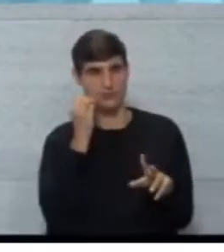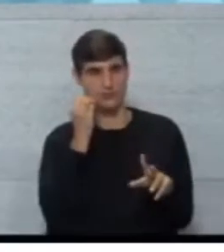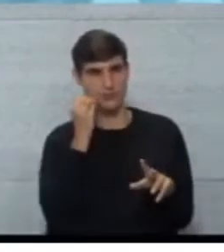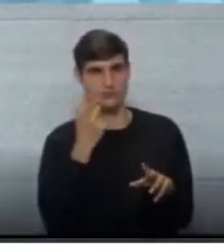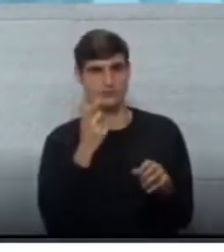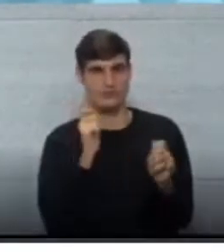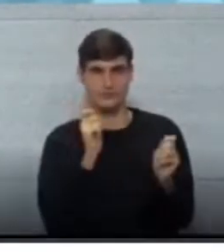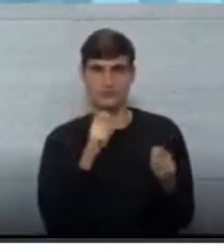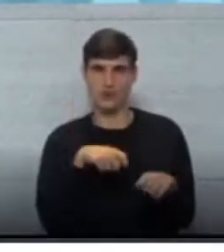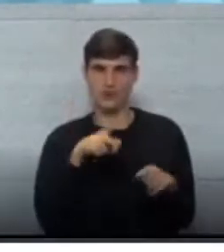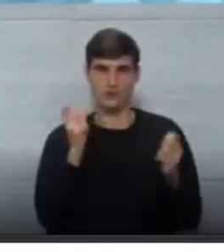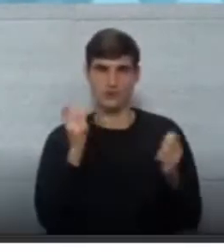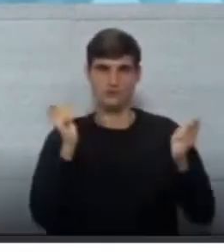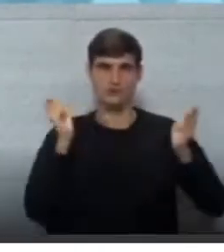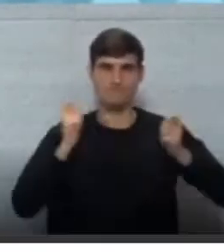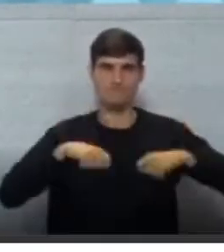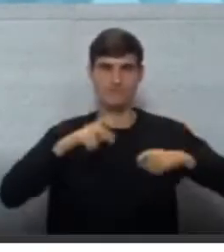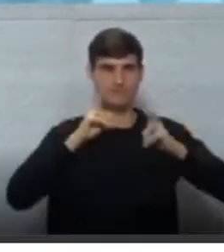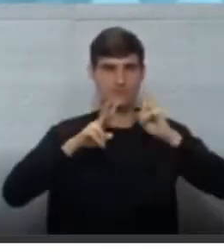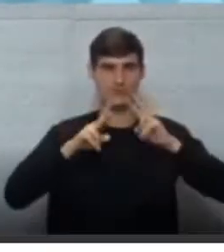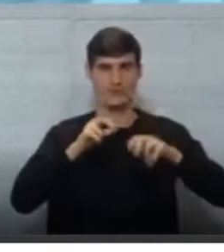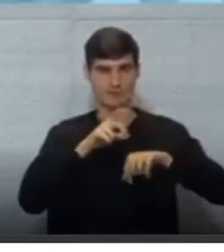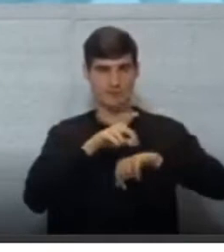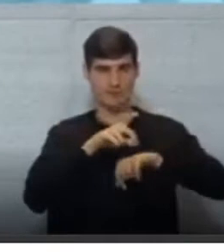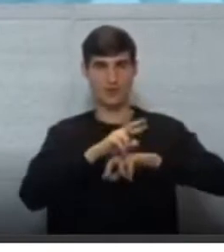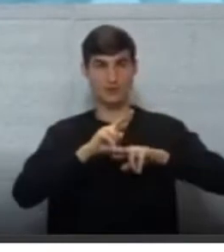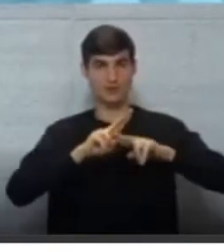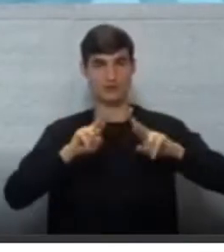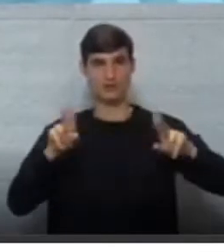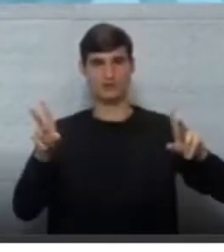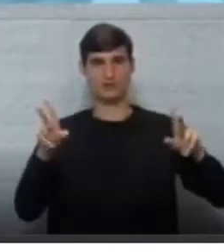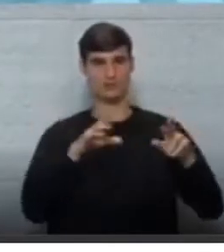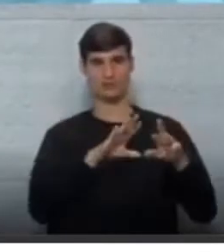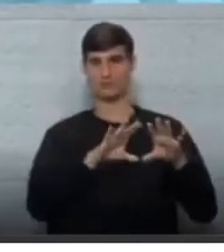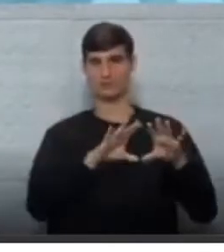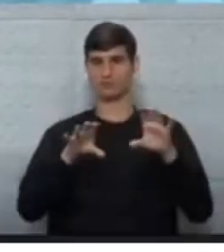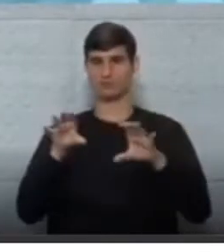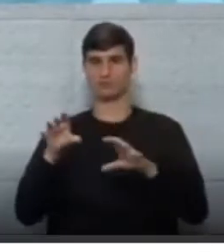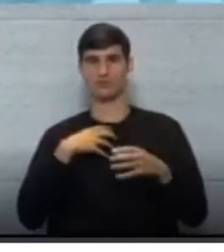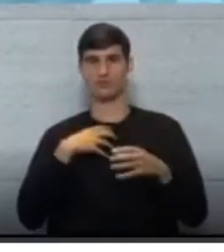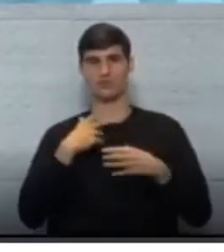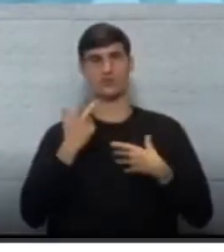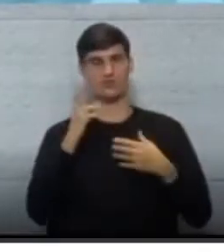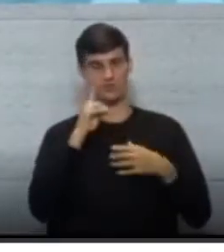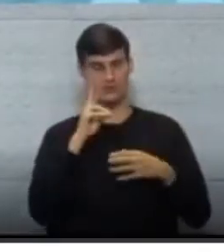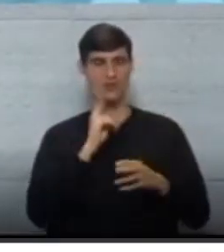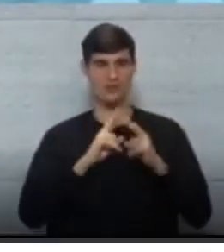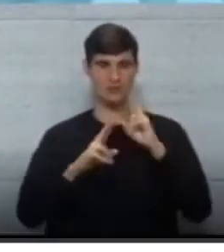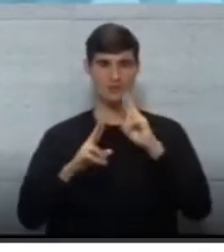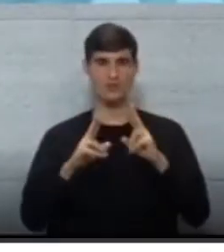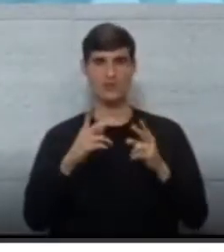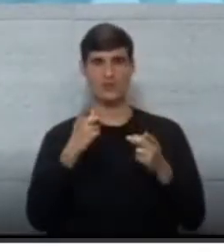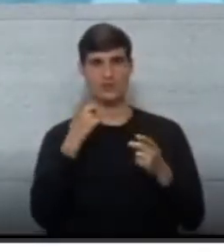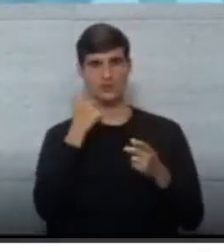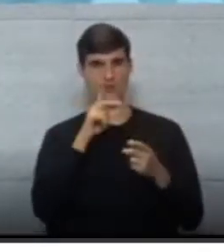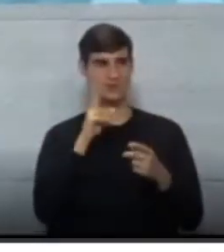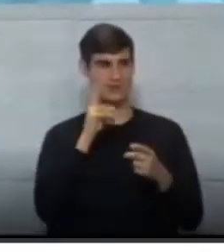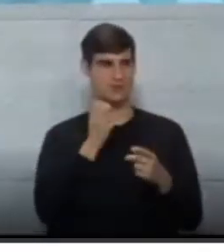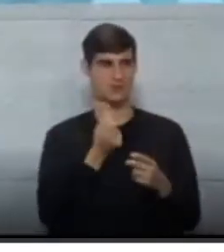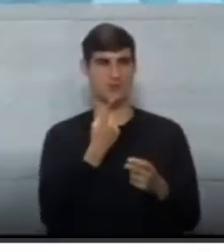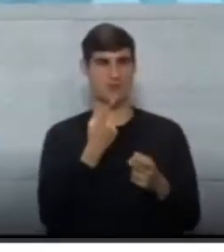a possibilidade da gente diferenciar essa bactéria de outras e ver, portanto, o resultado e chegar à